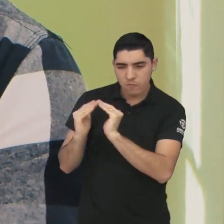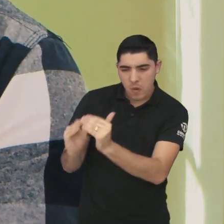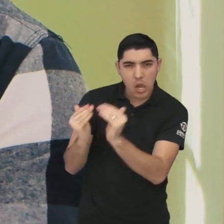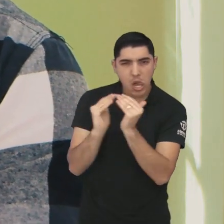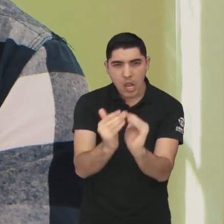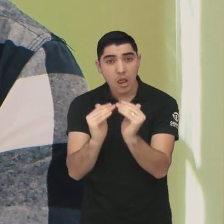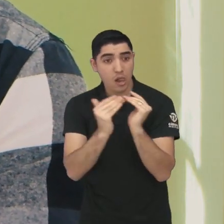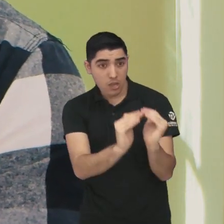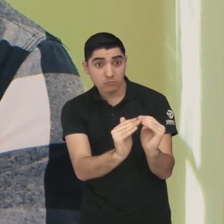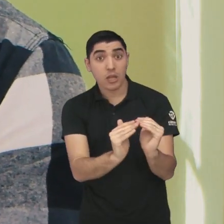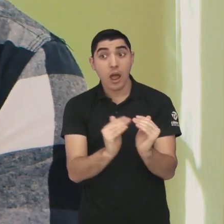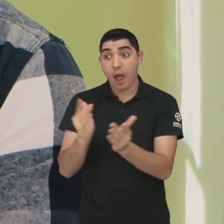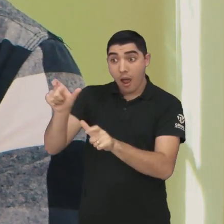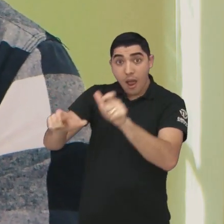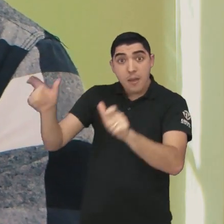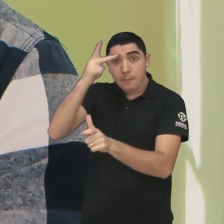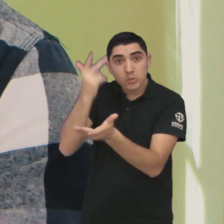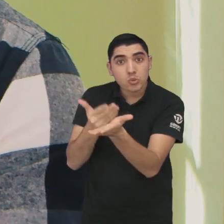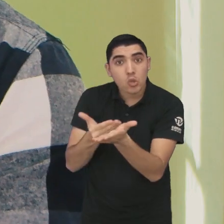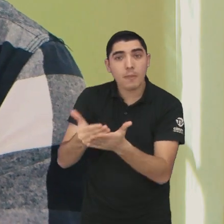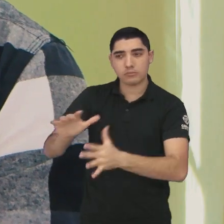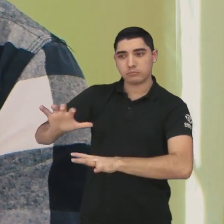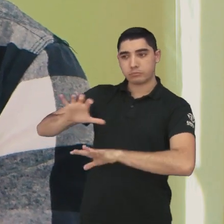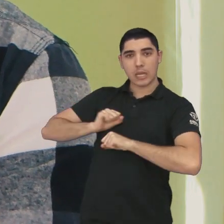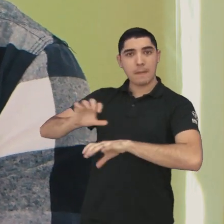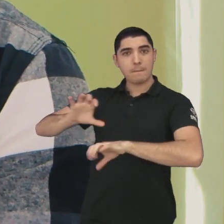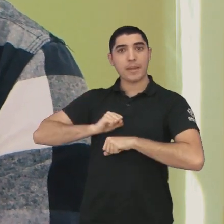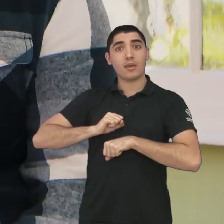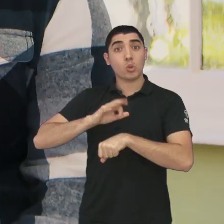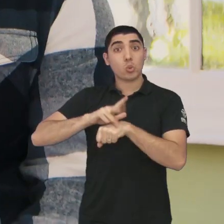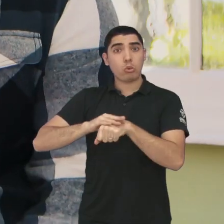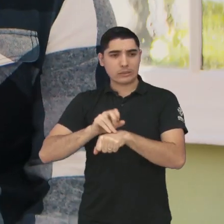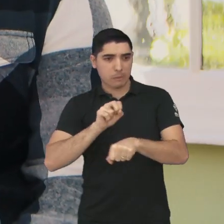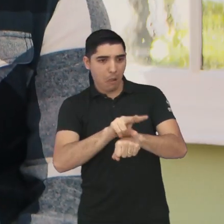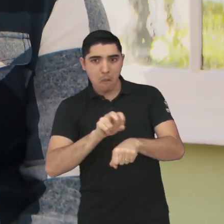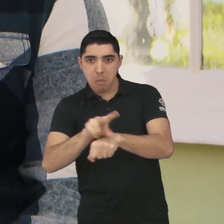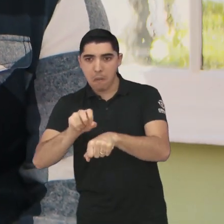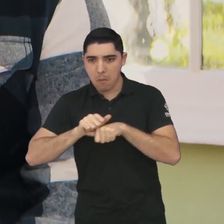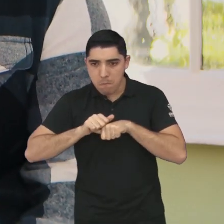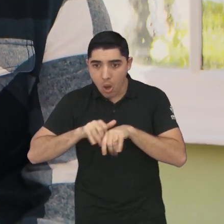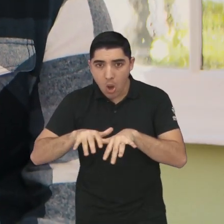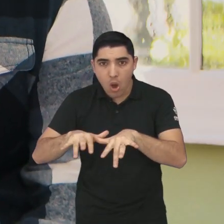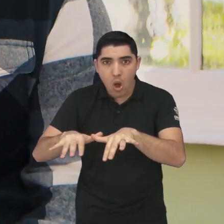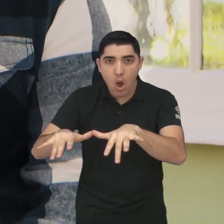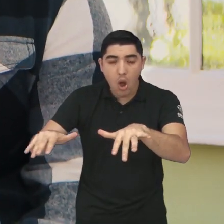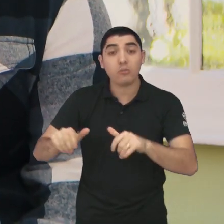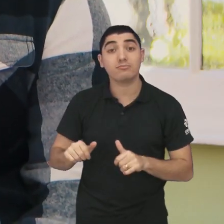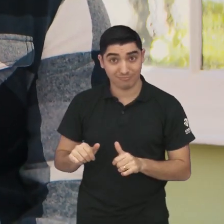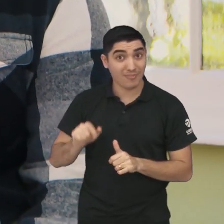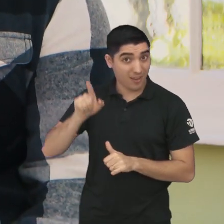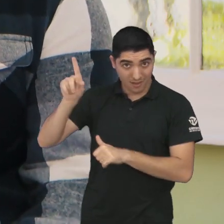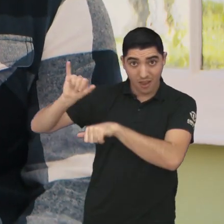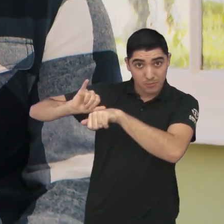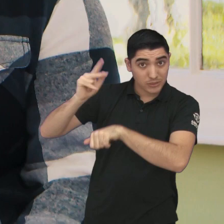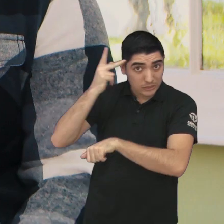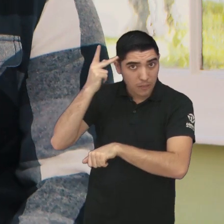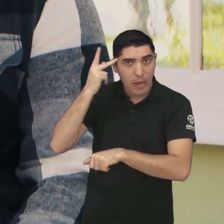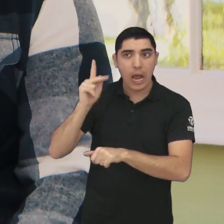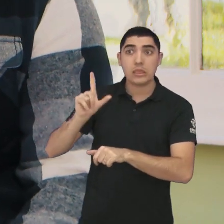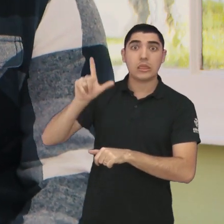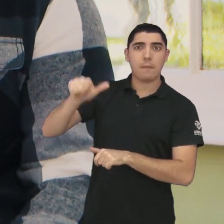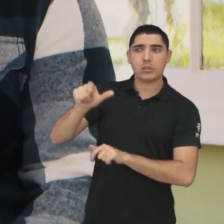pessoas acabem sofrendo com as doenças infecto-contagiosas. Até que aí vai chegar a necessidade de se pensar assim, não, a